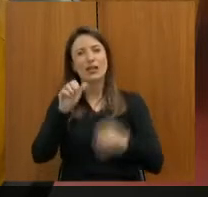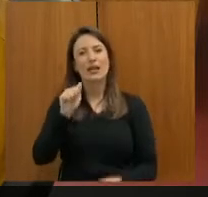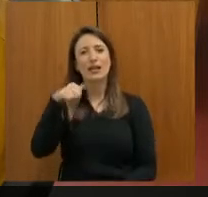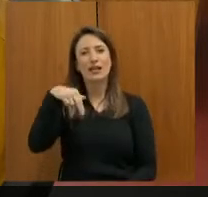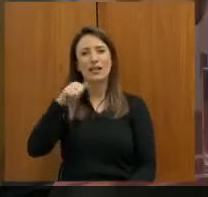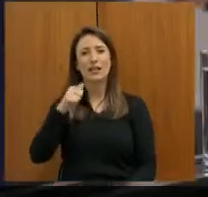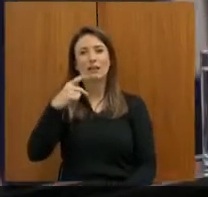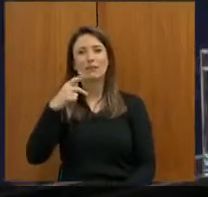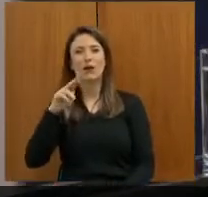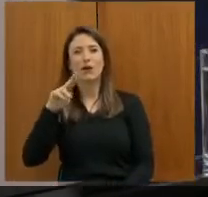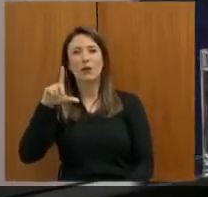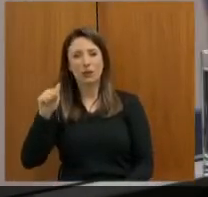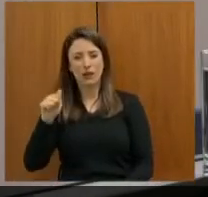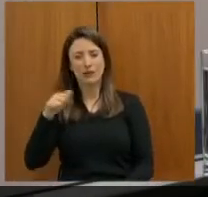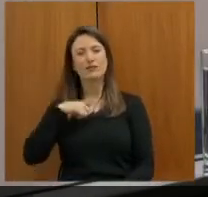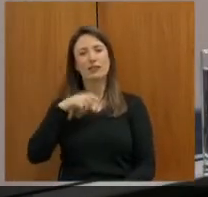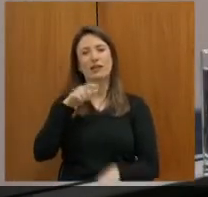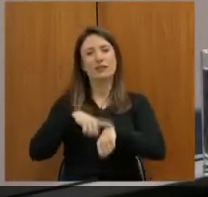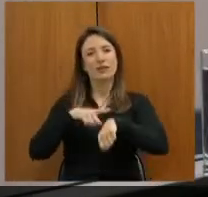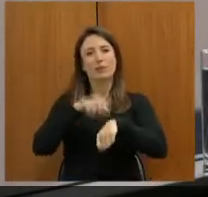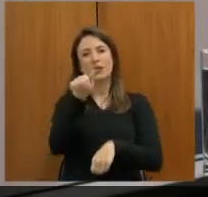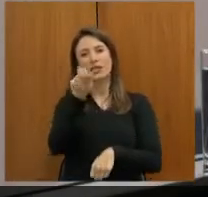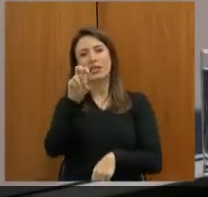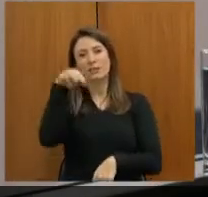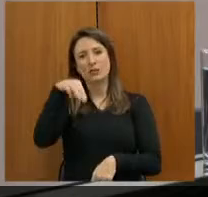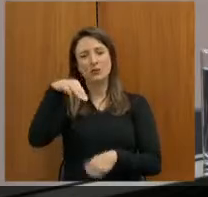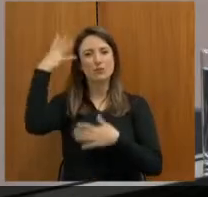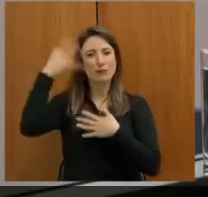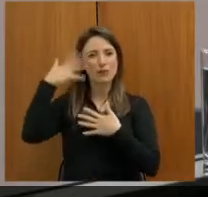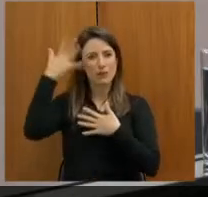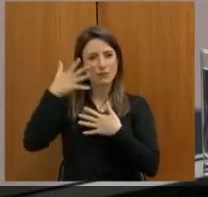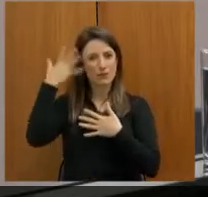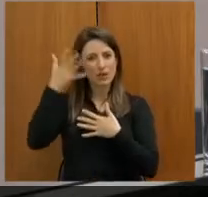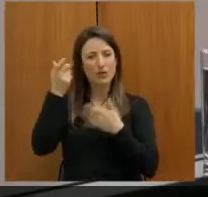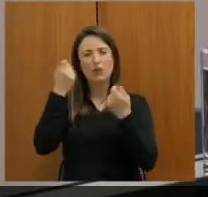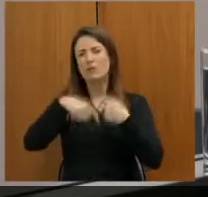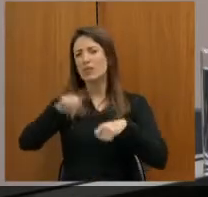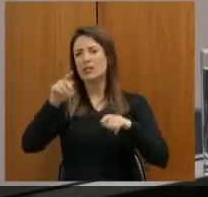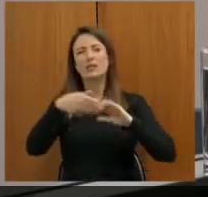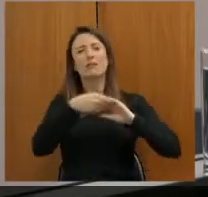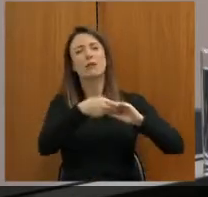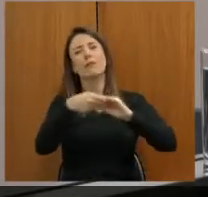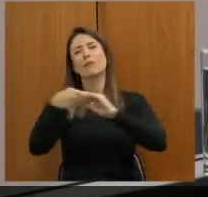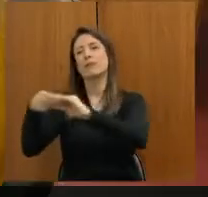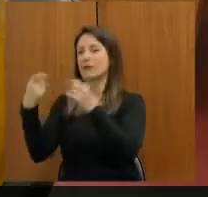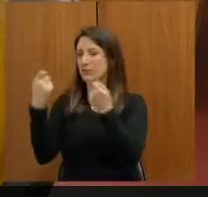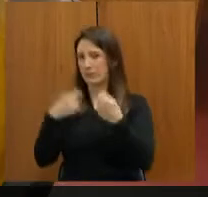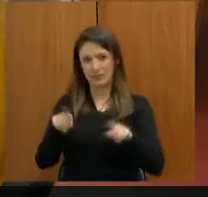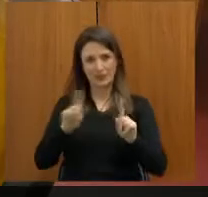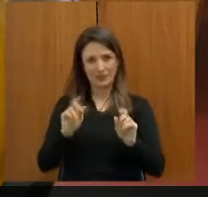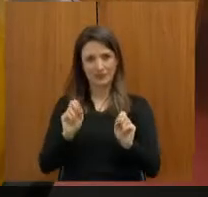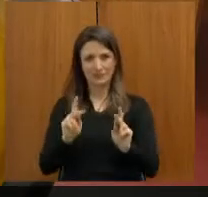disporá de 15 minutos para suas apresentações dispensada a formalidade da saudações pessoais